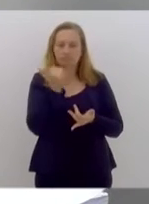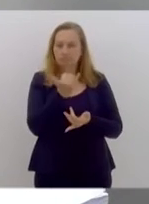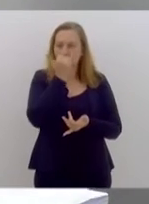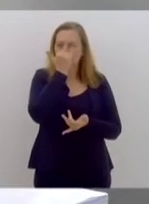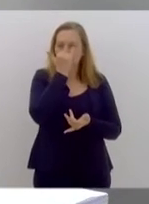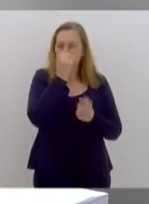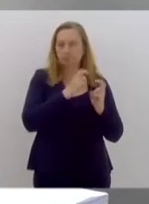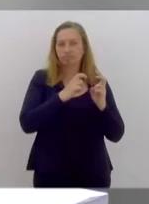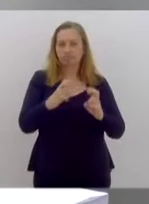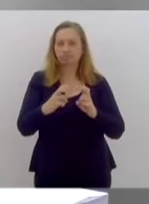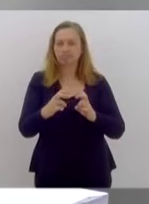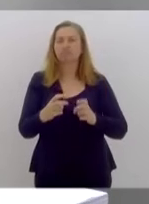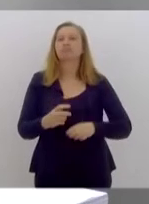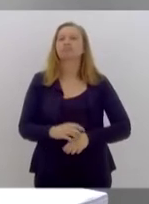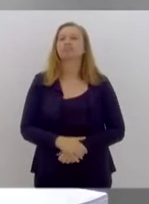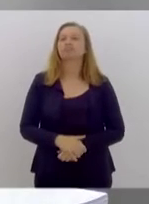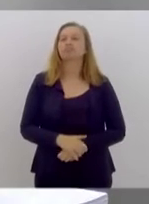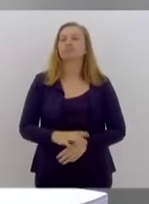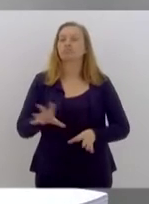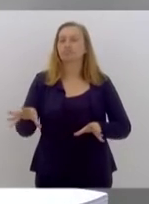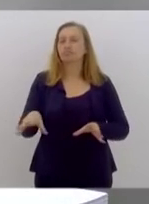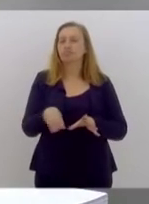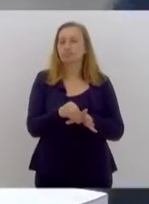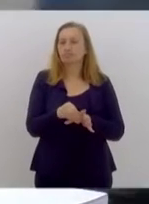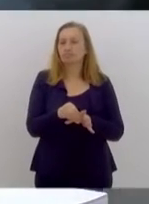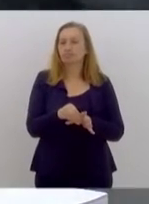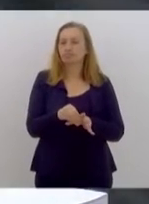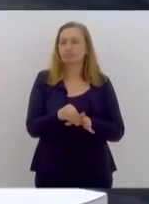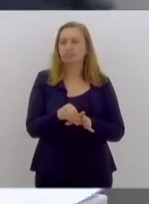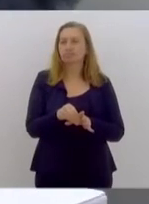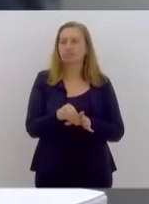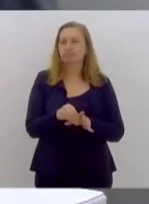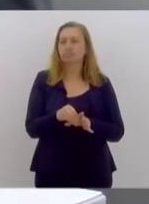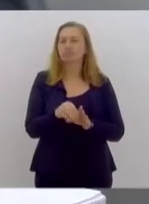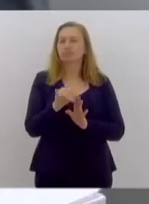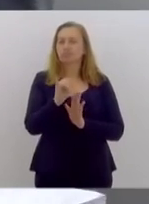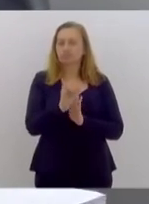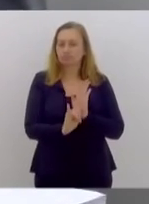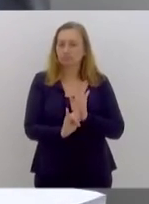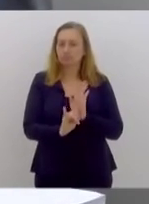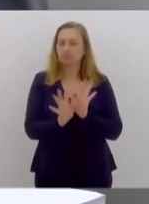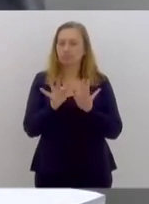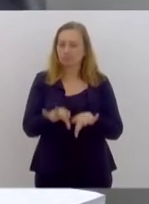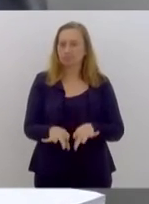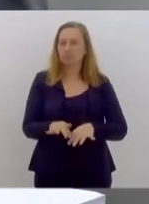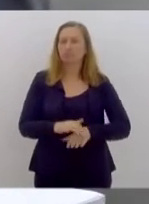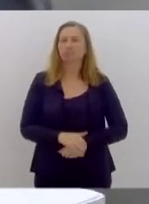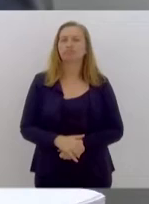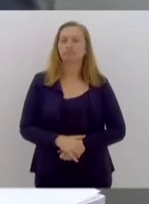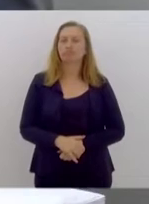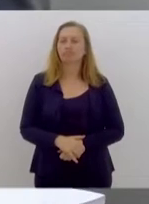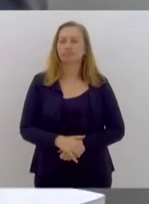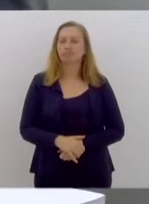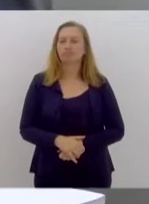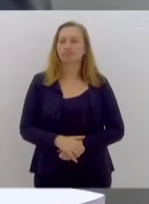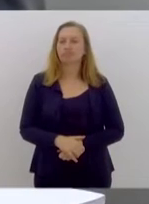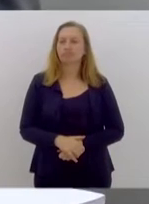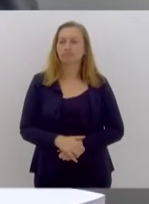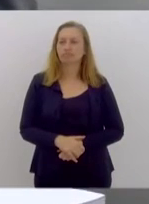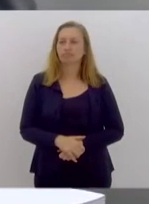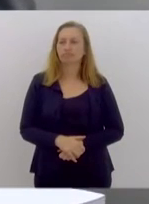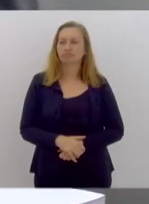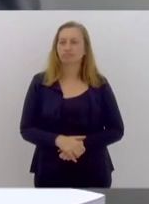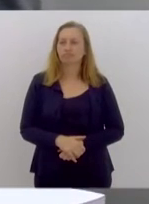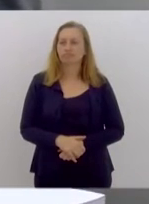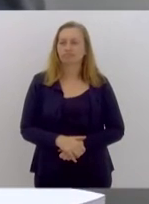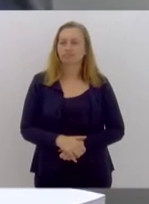Ferroviários eles aparecem anexados ao relatório final enfim E além disso